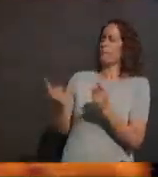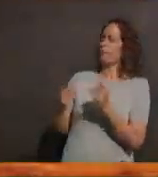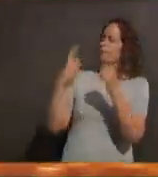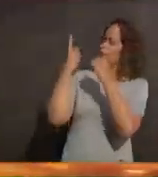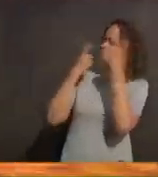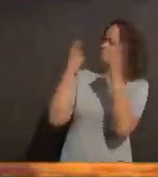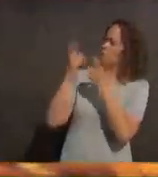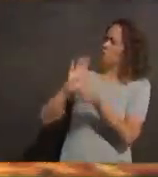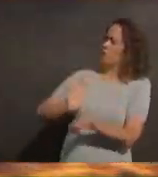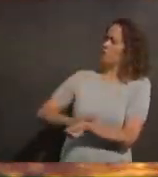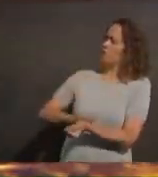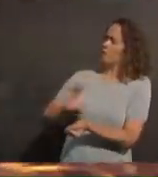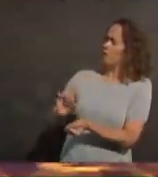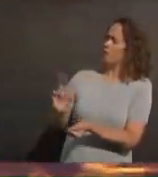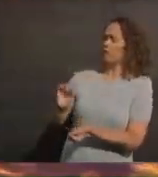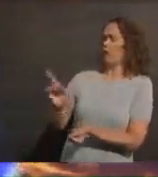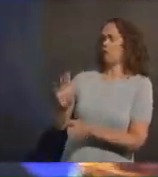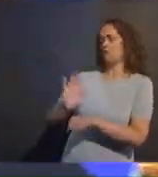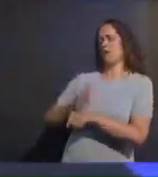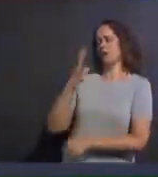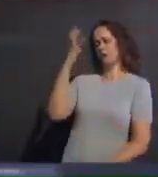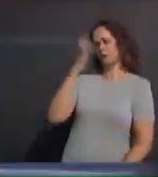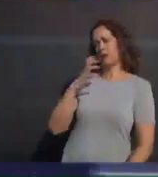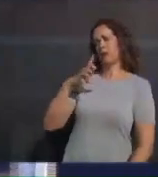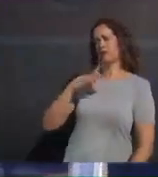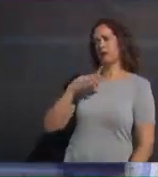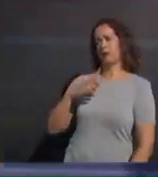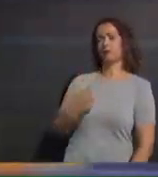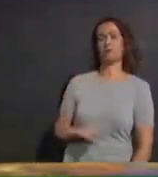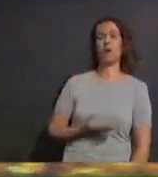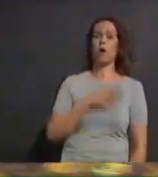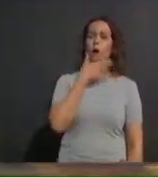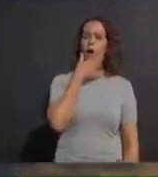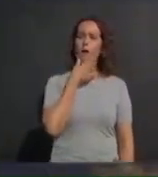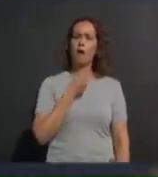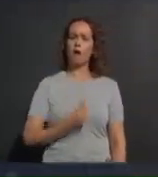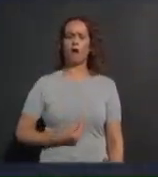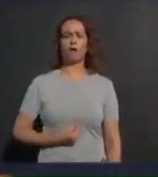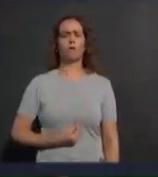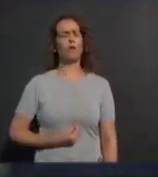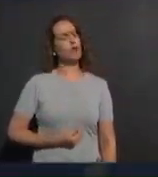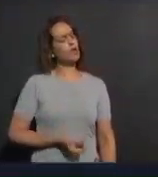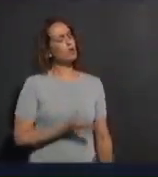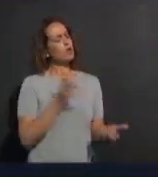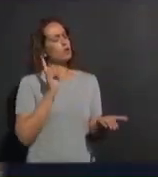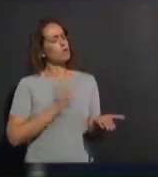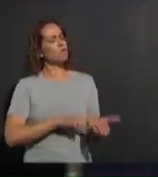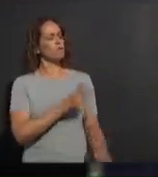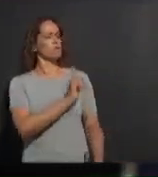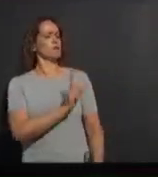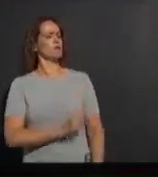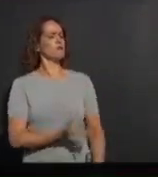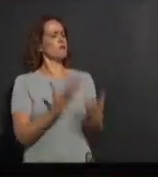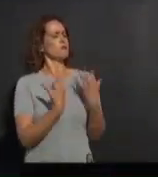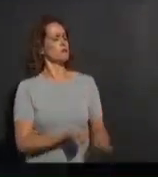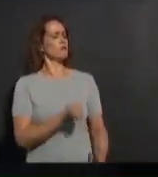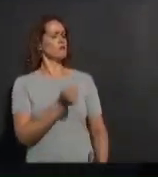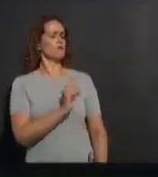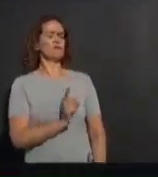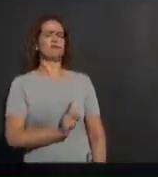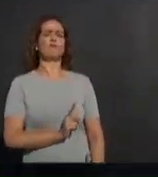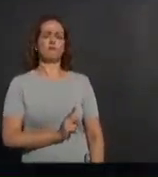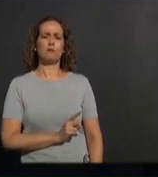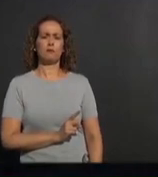com a diabetes, tem coisa muito séria aqui para a gente olhar. E o homem, ele falou assim: eu não admito pela medicina que você não vai infartar aqui na minha